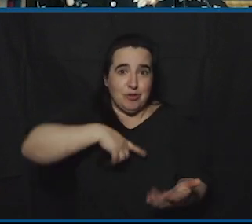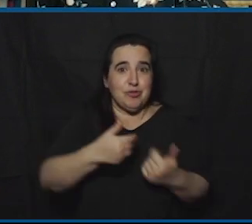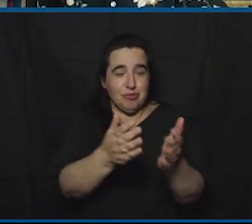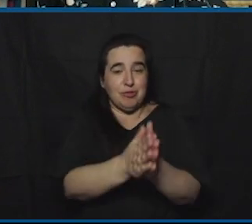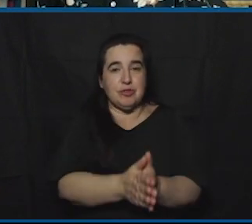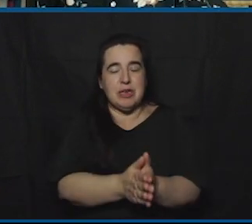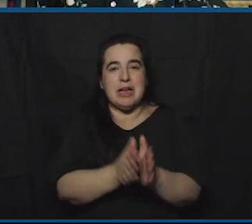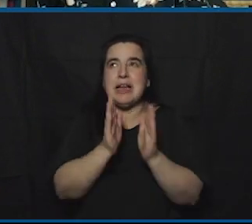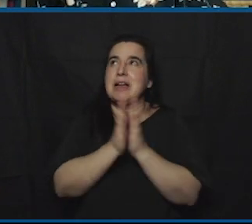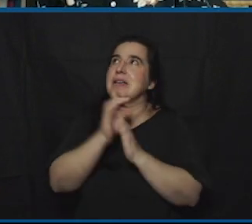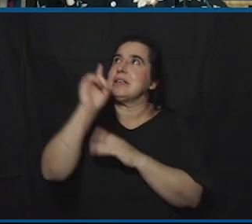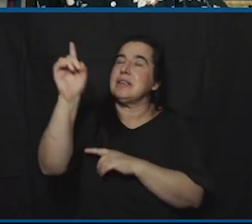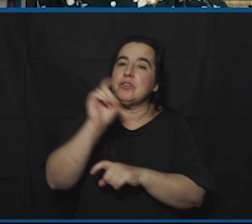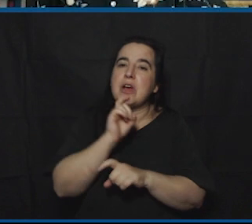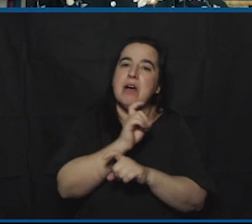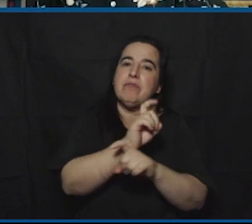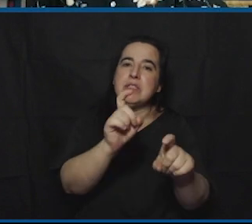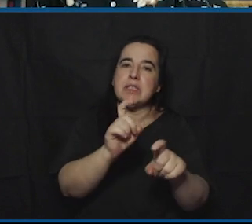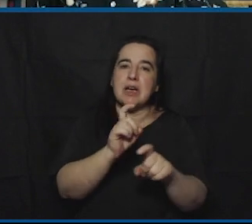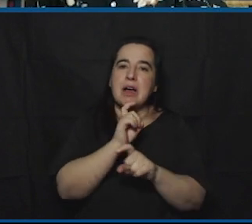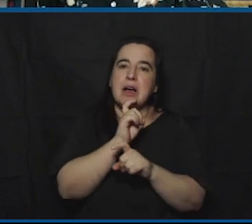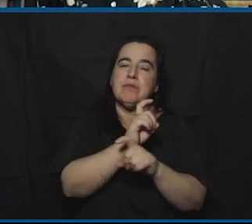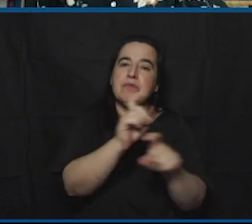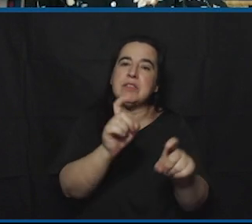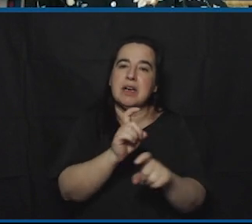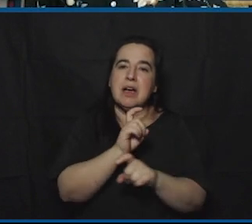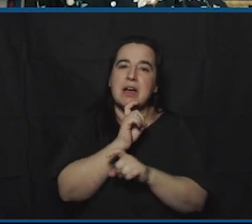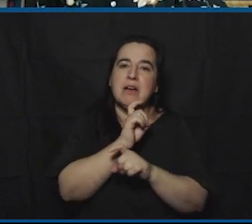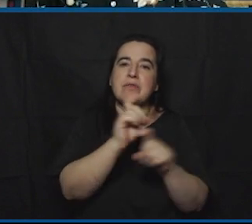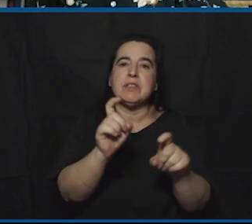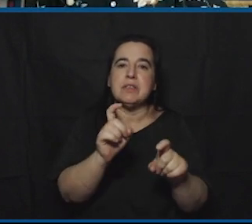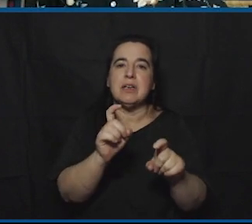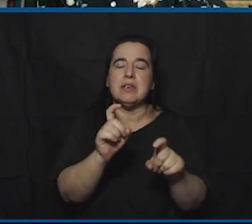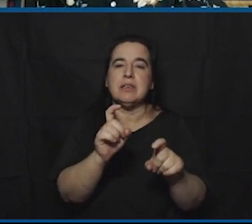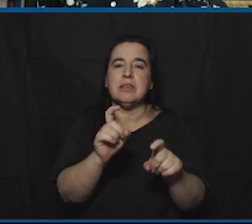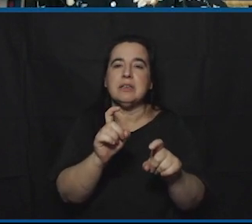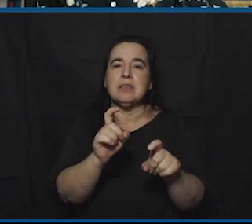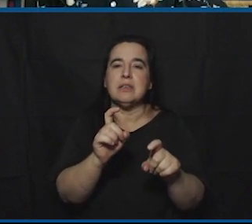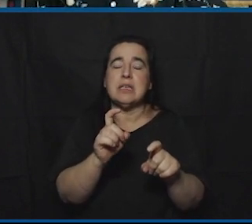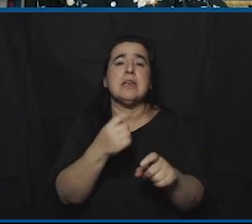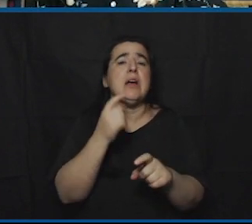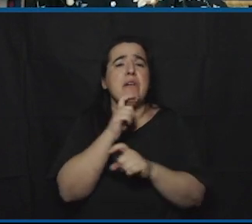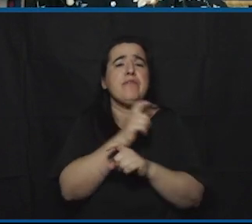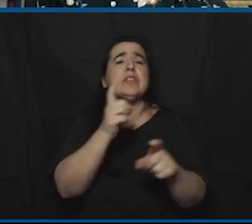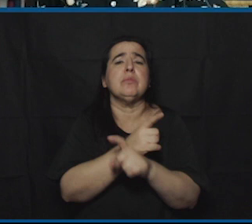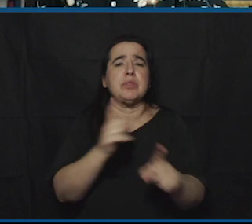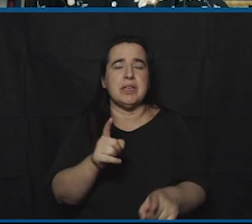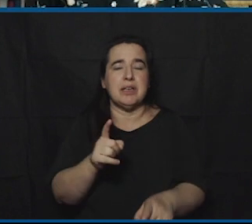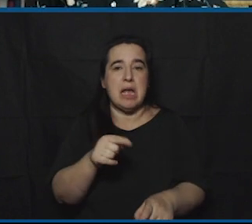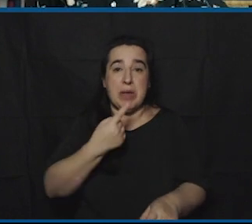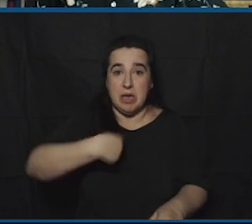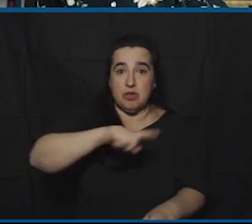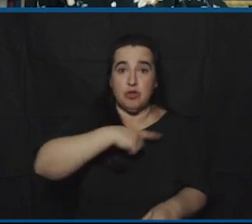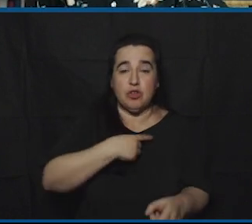Deus vai lançando algumas advertências, e essas advertências servem para nós voltarmos ao caminho. Aliás,